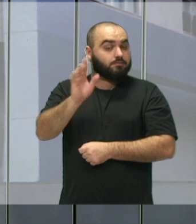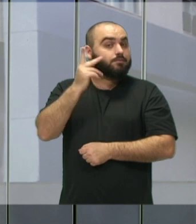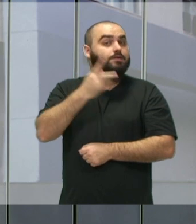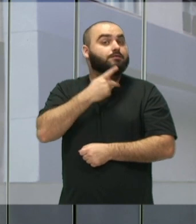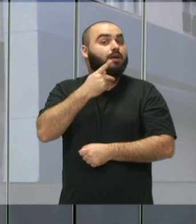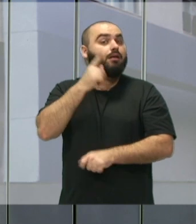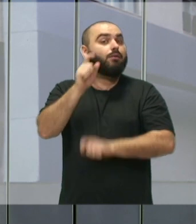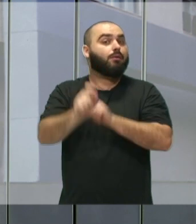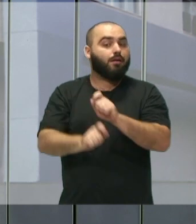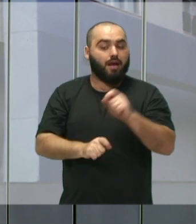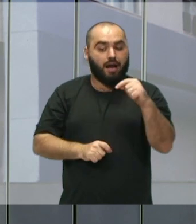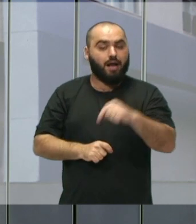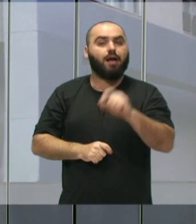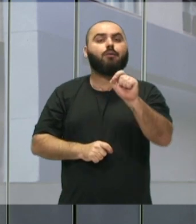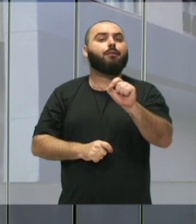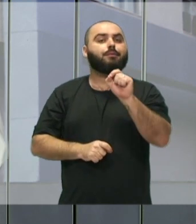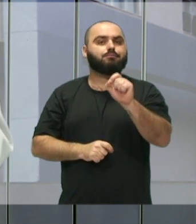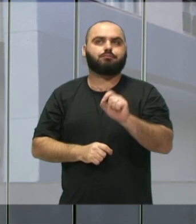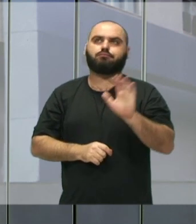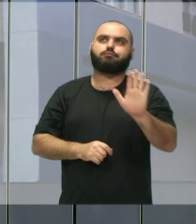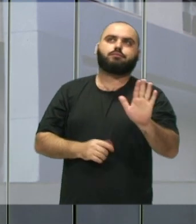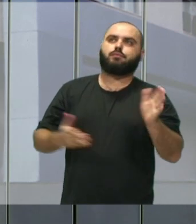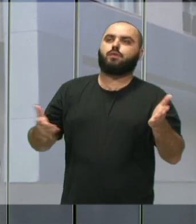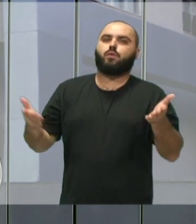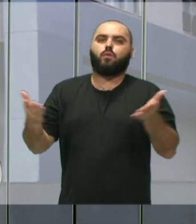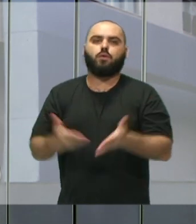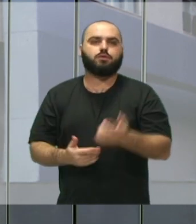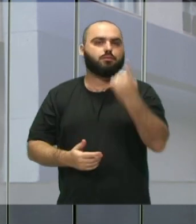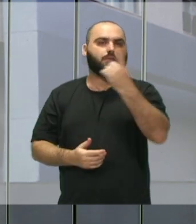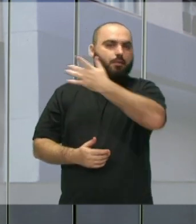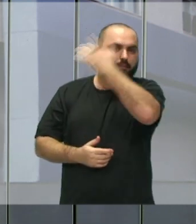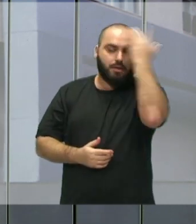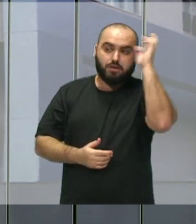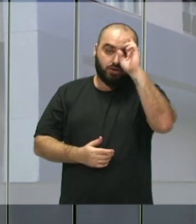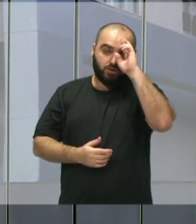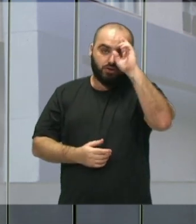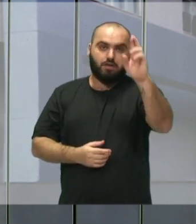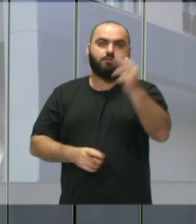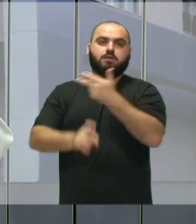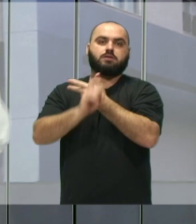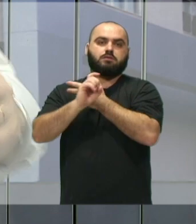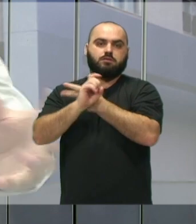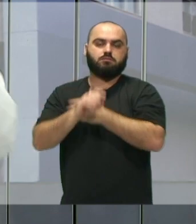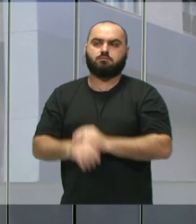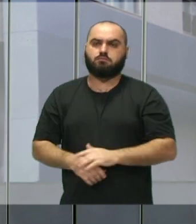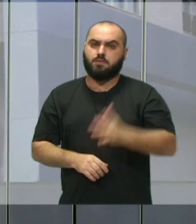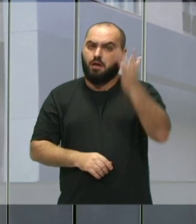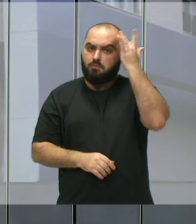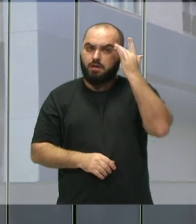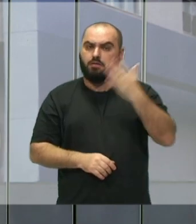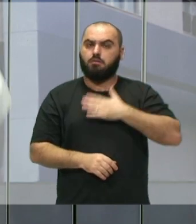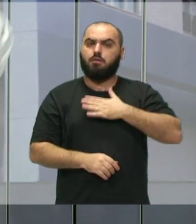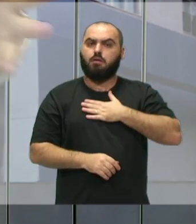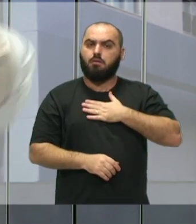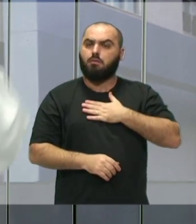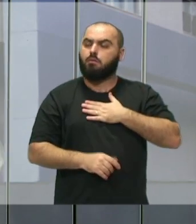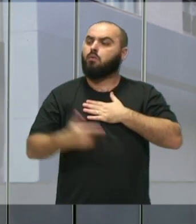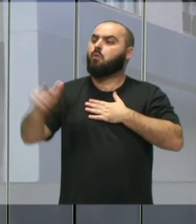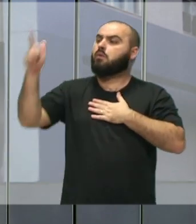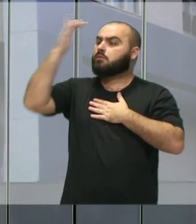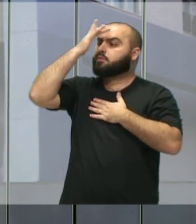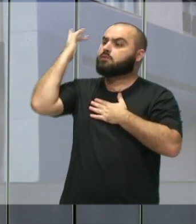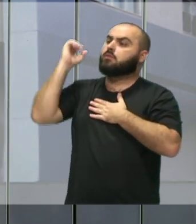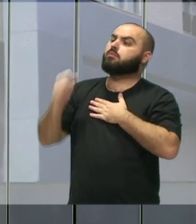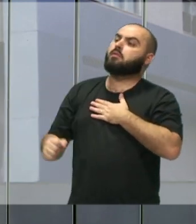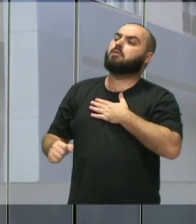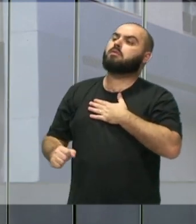coisa aqui, hoje tal pessoa é chefe do Poder Executivo. Amanhã pode ser eu, amanhã pode ser outra